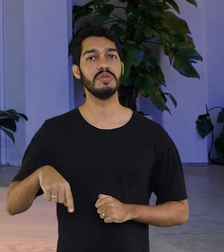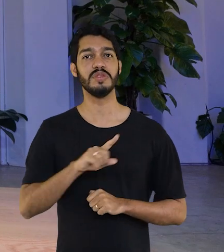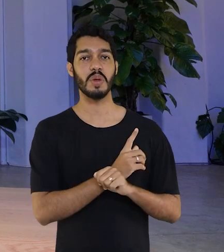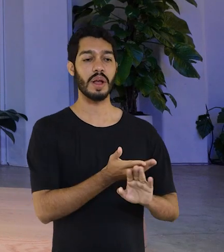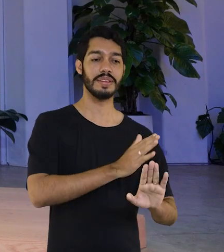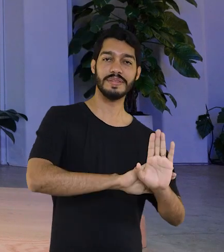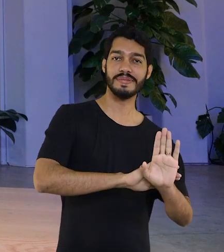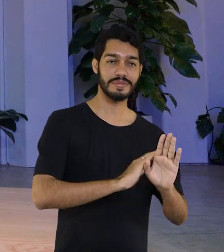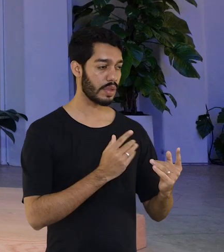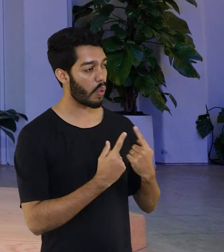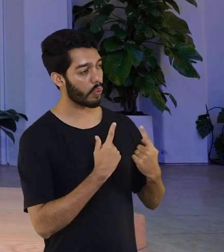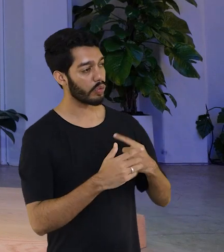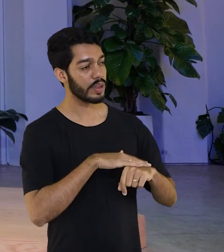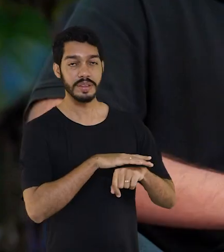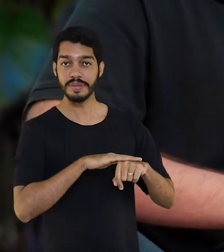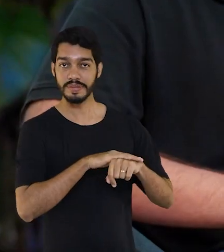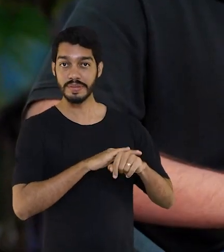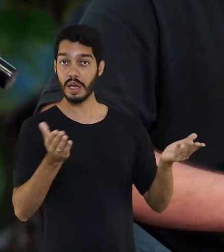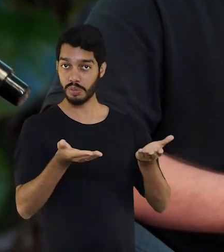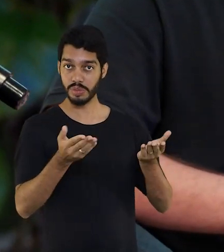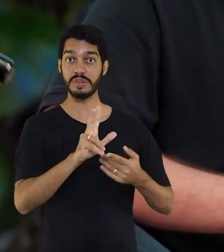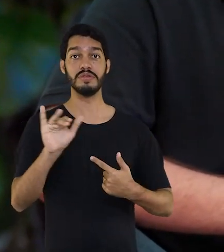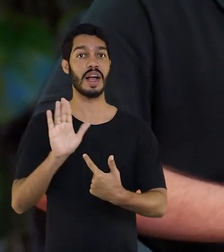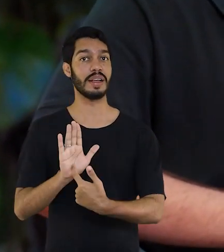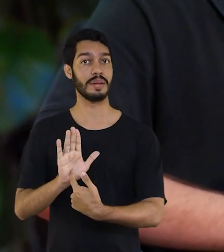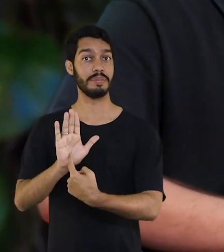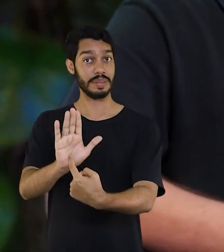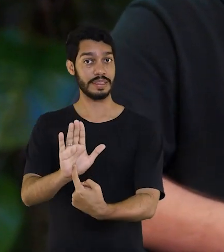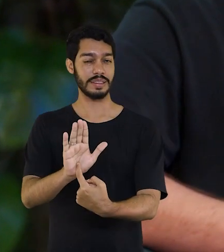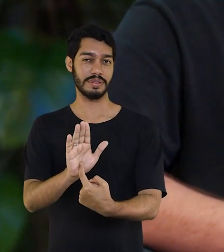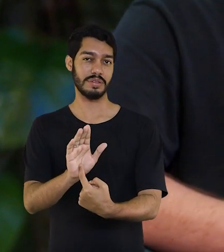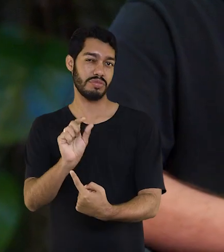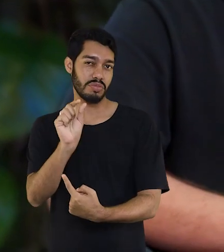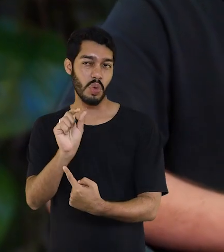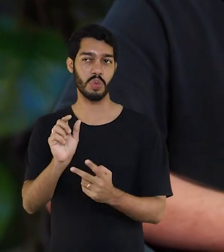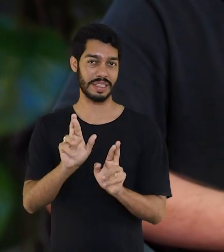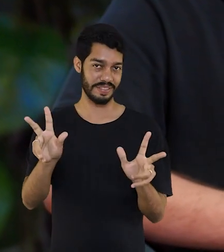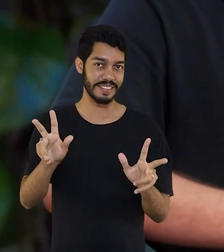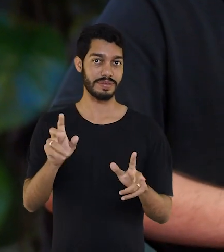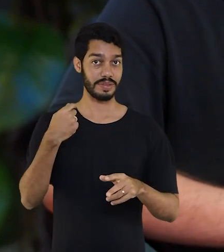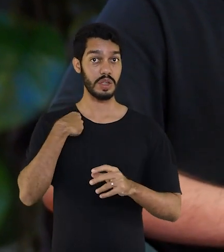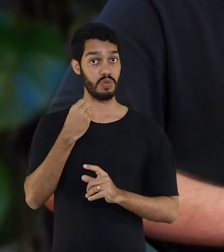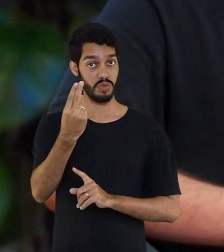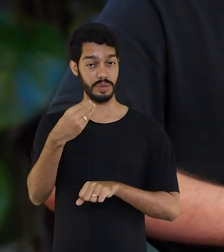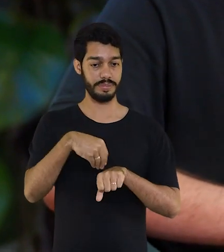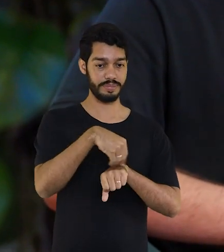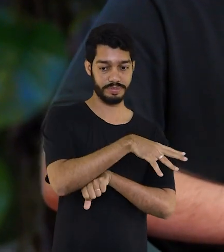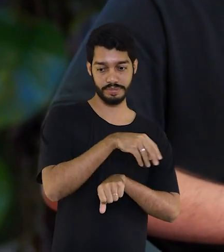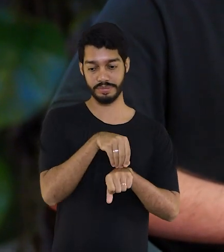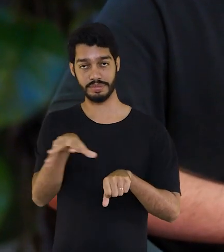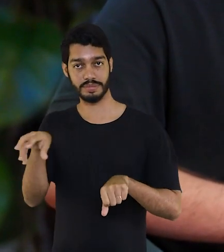Estávamos ali conversando nos bastidores, então vamos começar uma apresentação. Eu vou conduzir aqui esse momento,